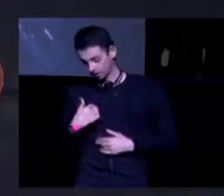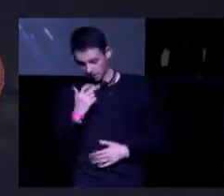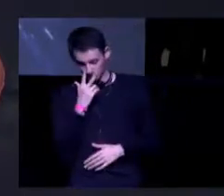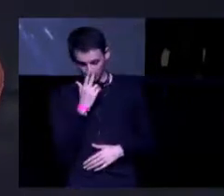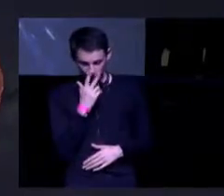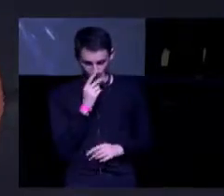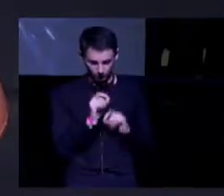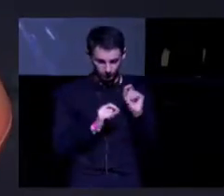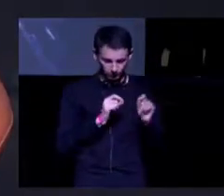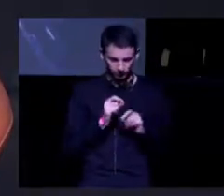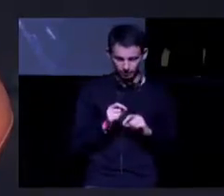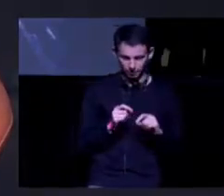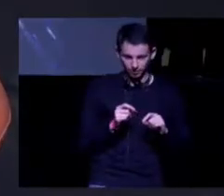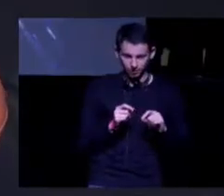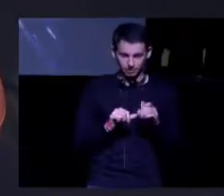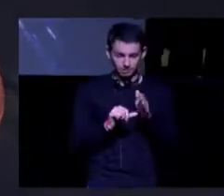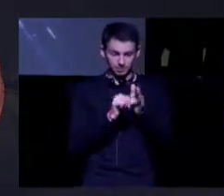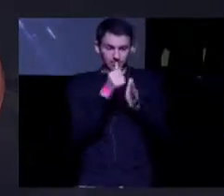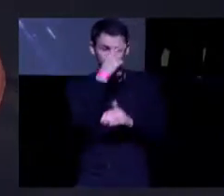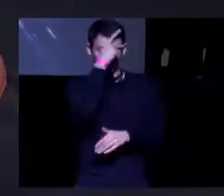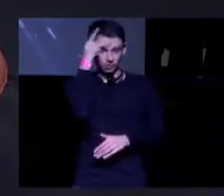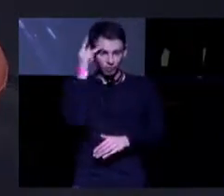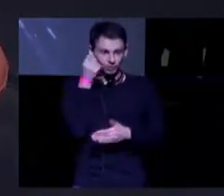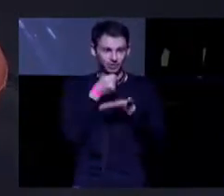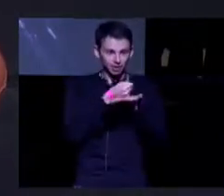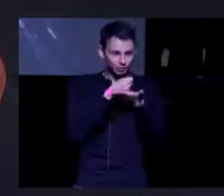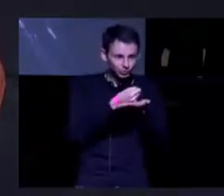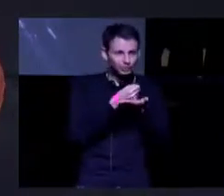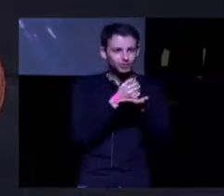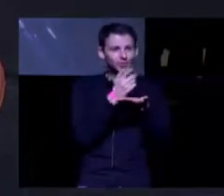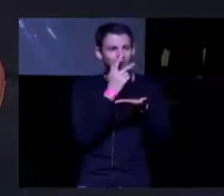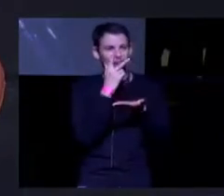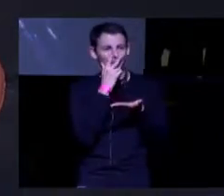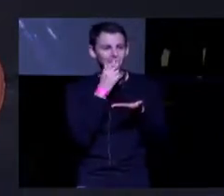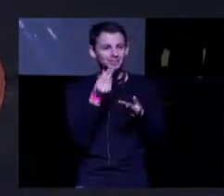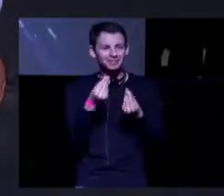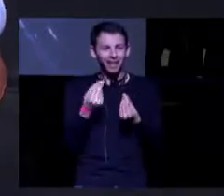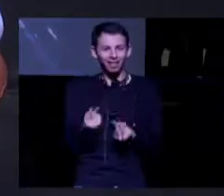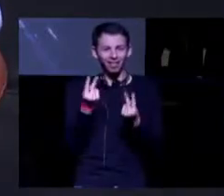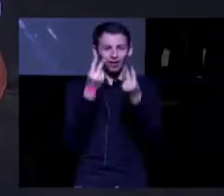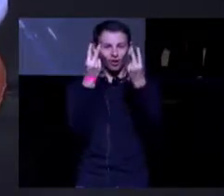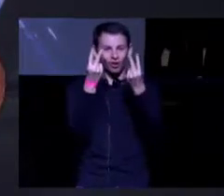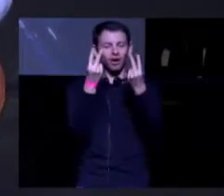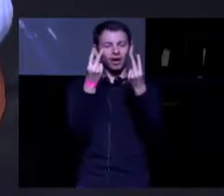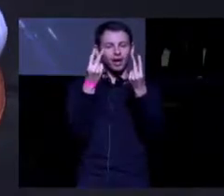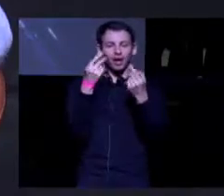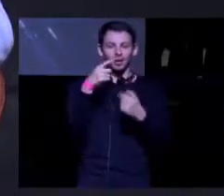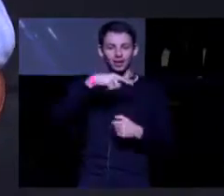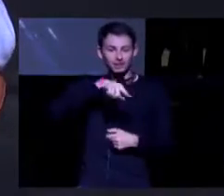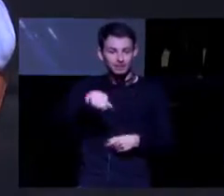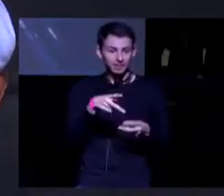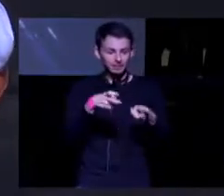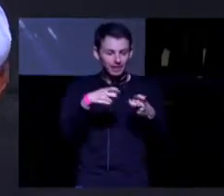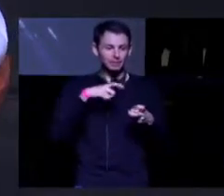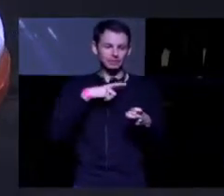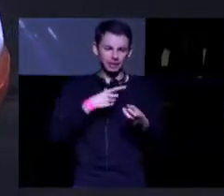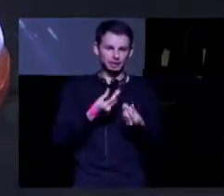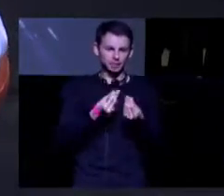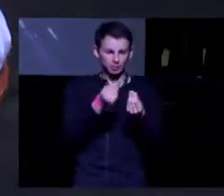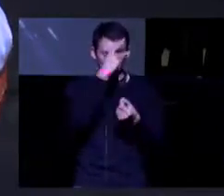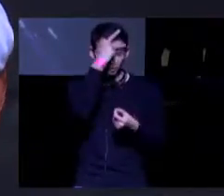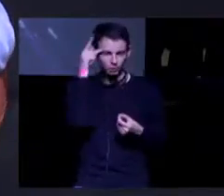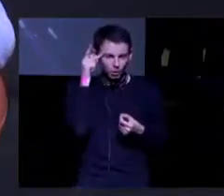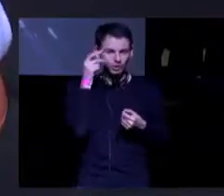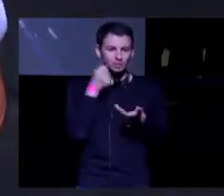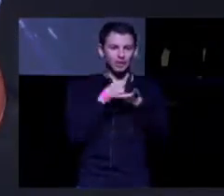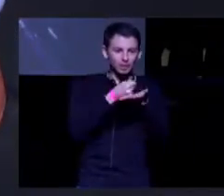opinião, os primeiros apoiadores, acho que eles dão uma credibilidade e uma voz de que, pô, tem gente naquele barco, dá para ir mais gente naquele barco. Só